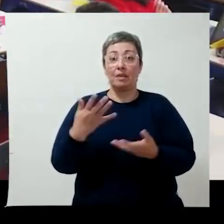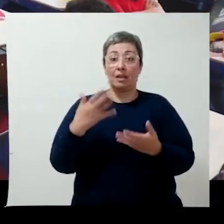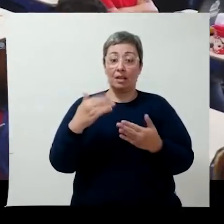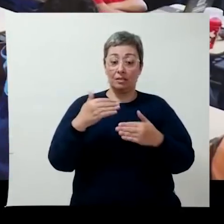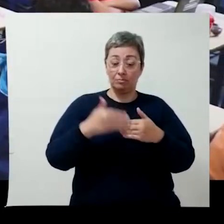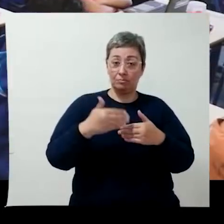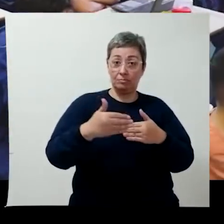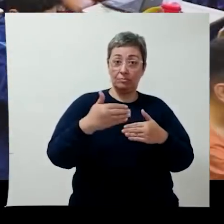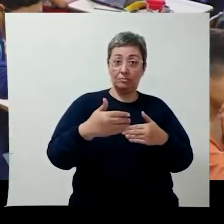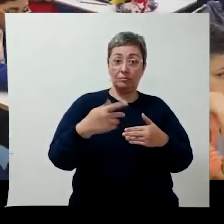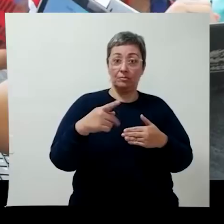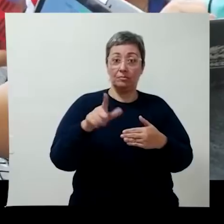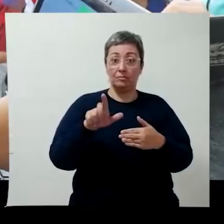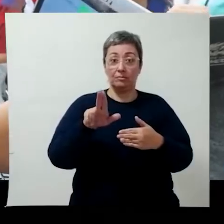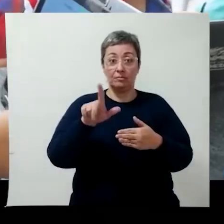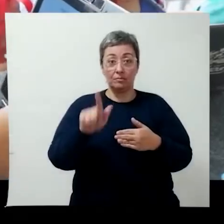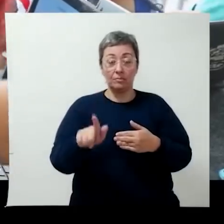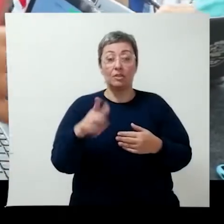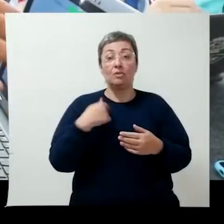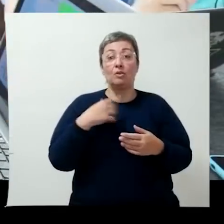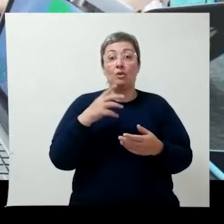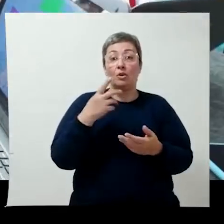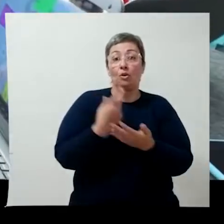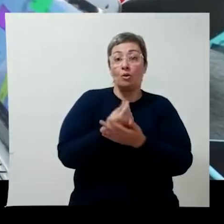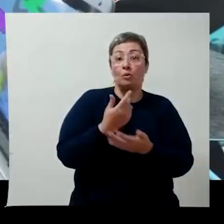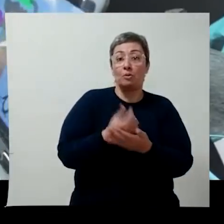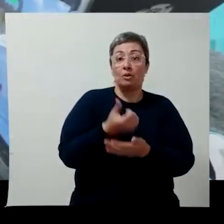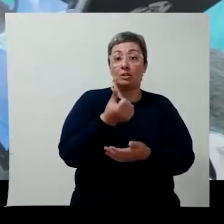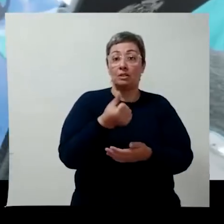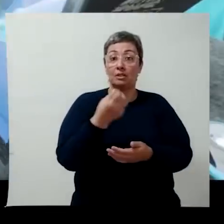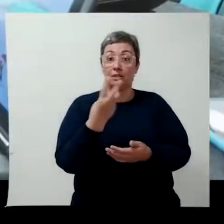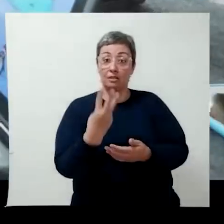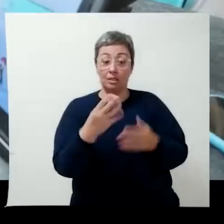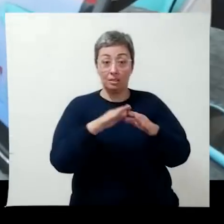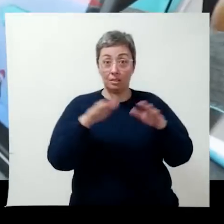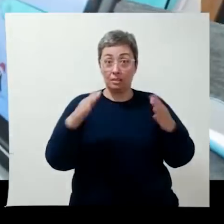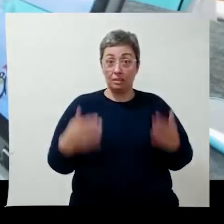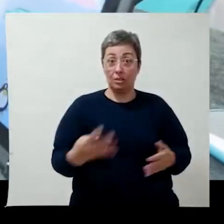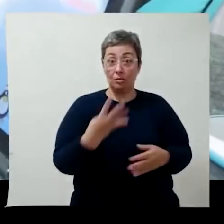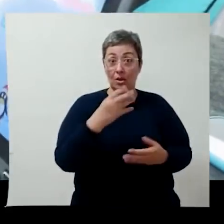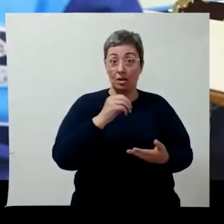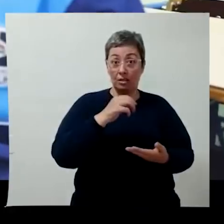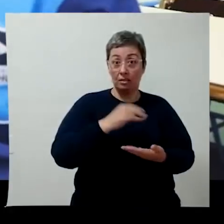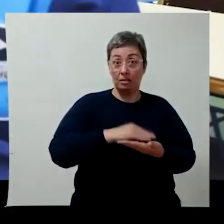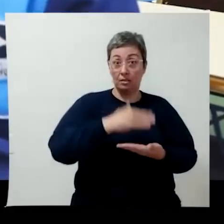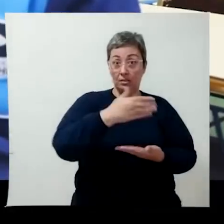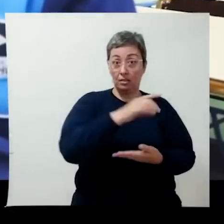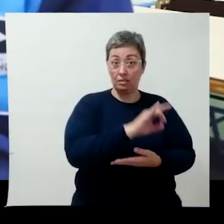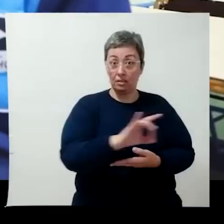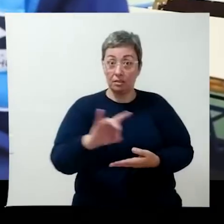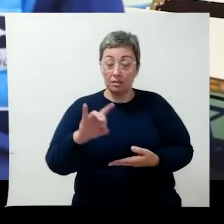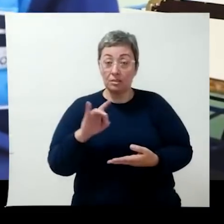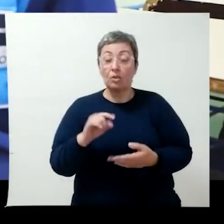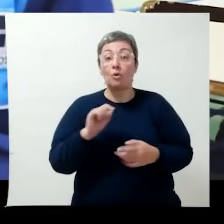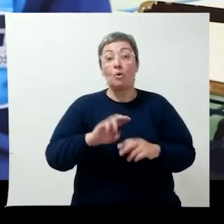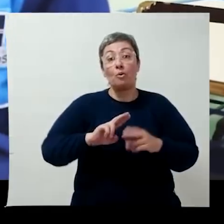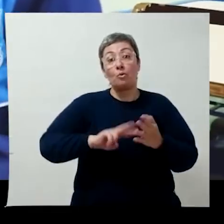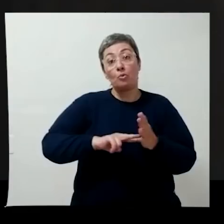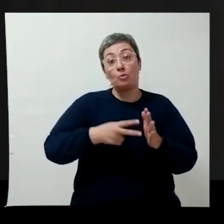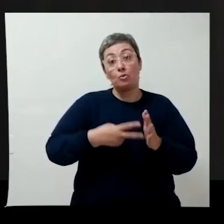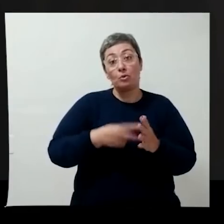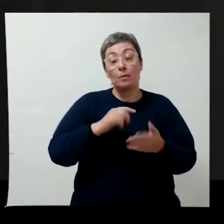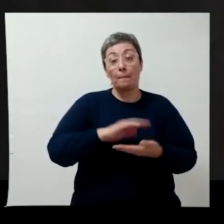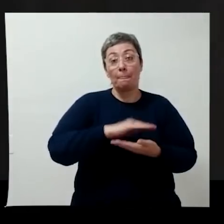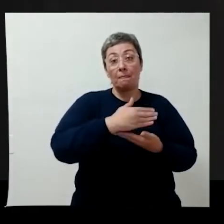Nessa etapa do Plug, foram adquiridos 63 laboratórios móveis, com 40 netbooks em cada um deles, ou seja,